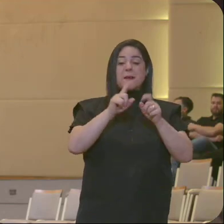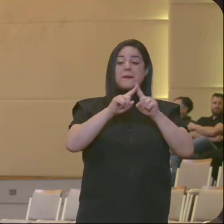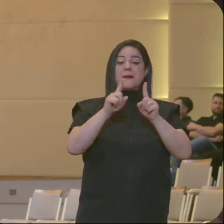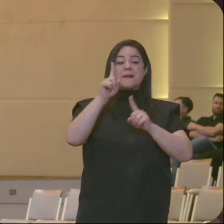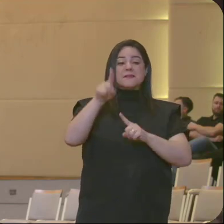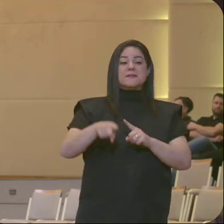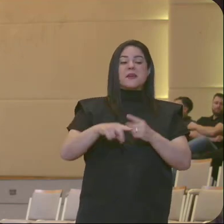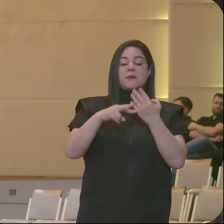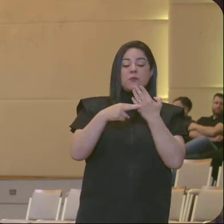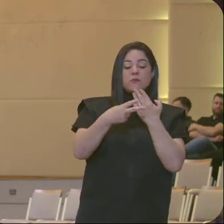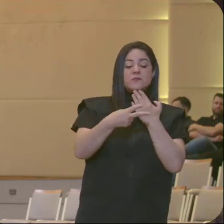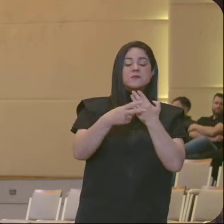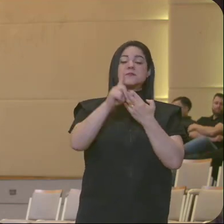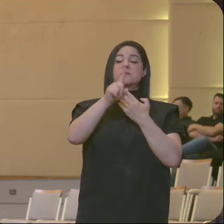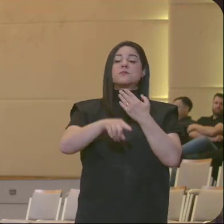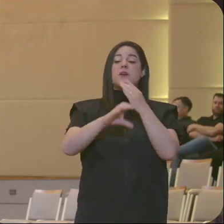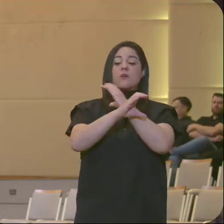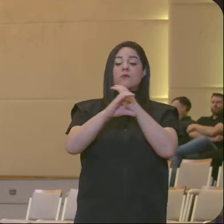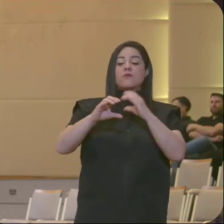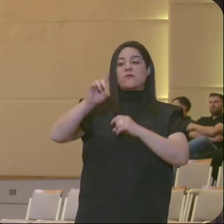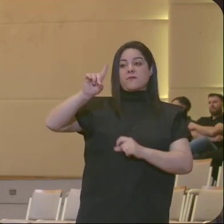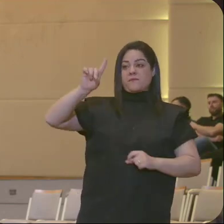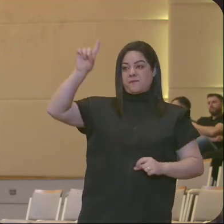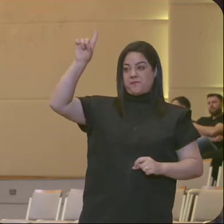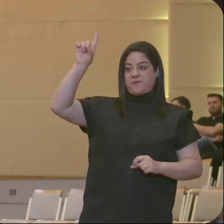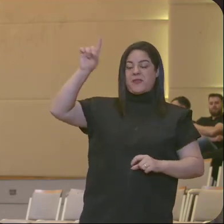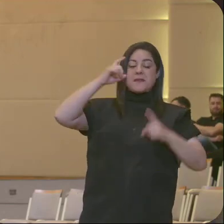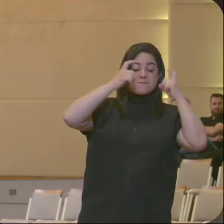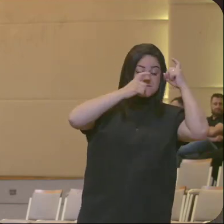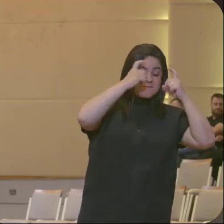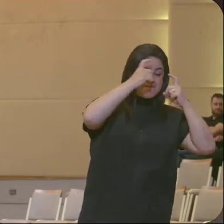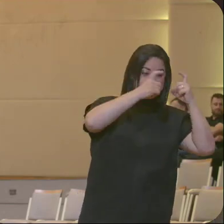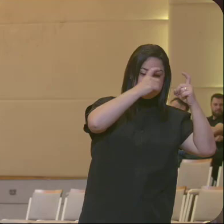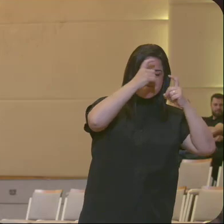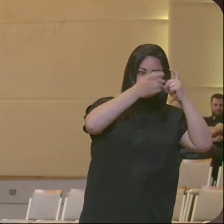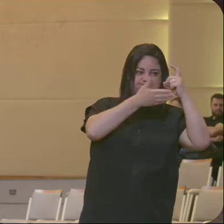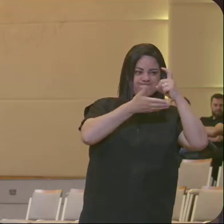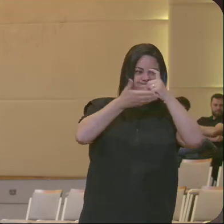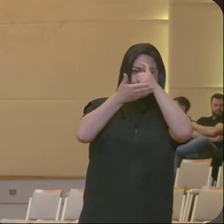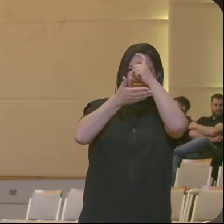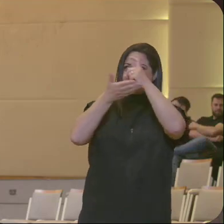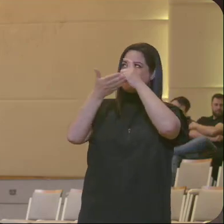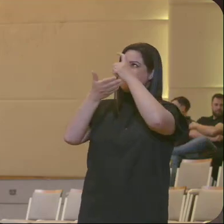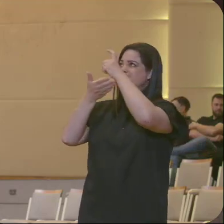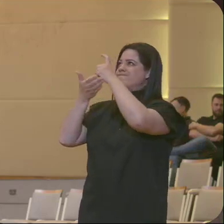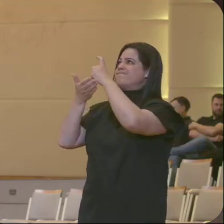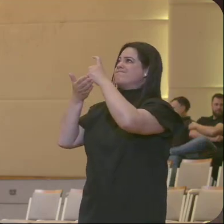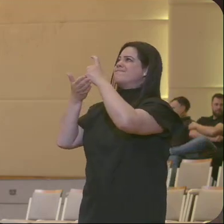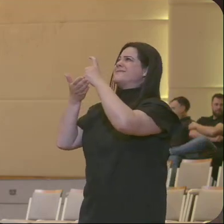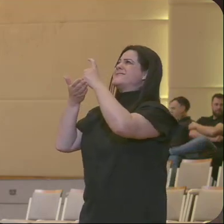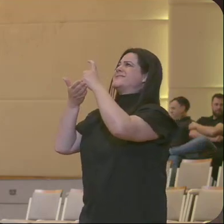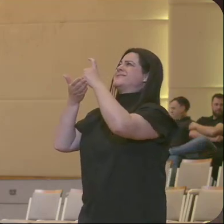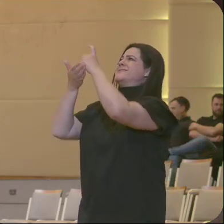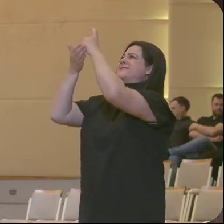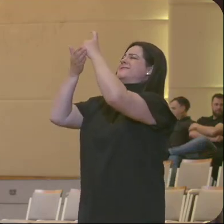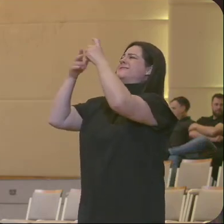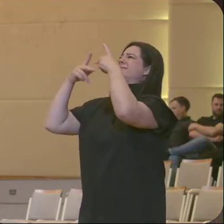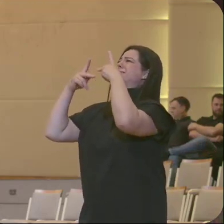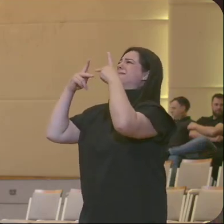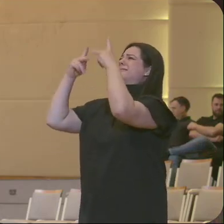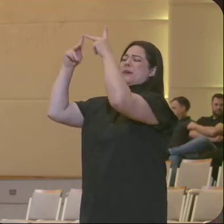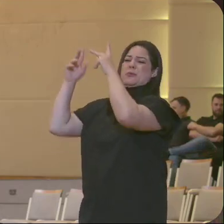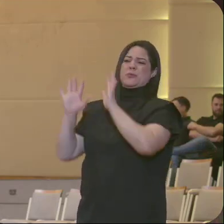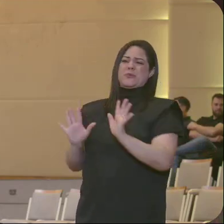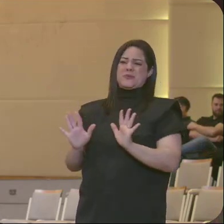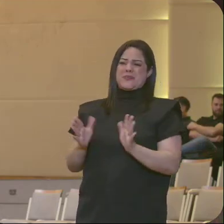resultado de confiar em Deus e entregar as nossas preocupações a Ele em oração. E essa paz nos guarda